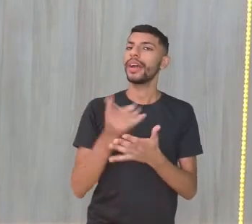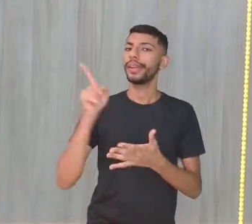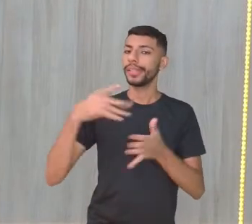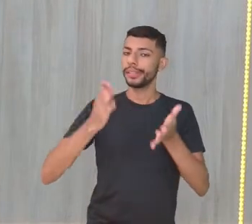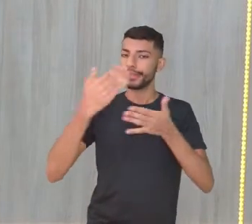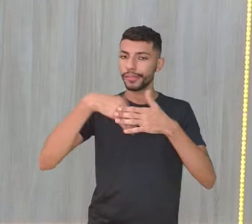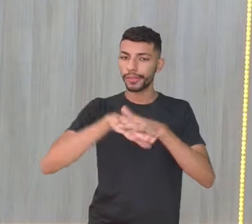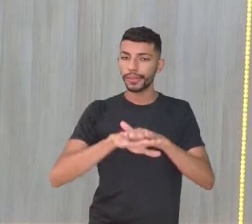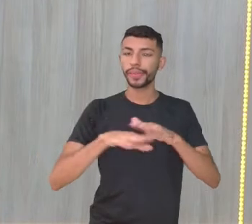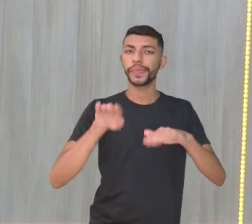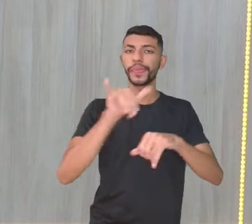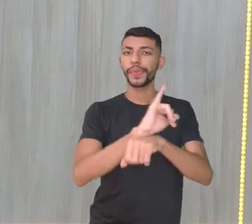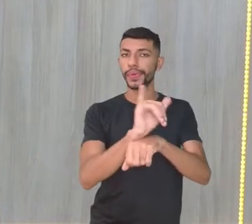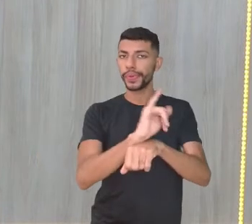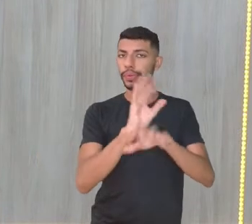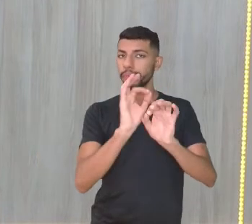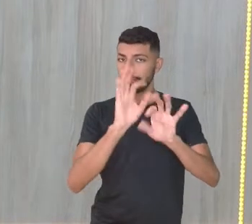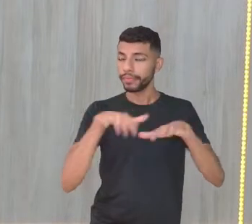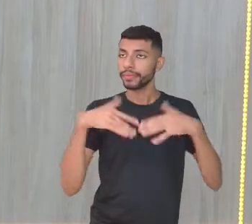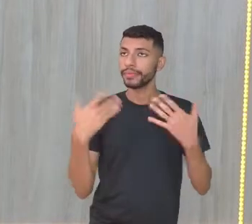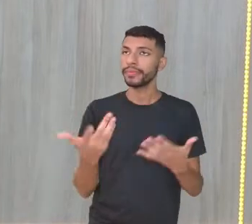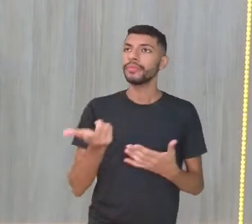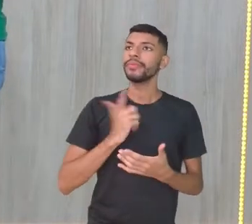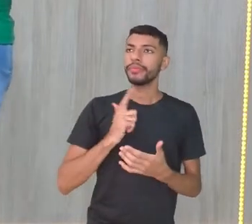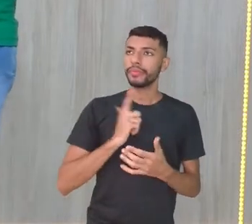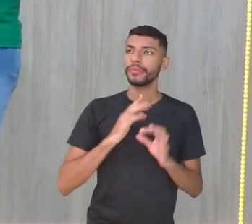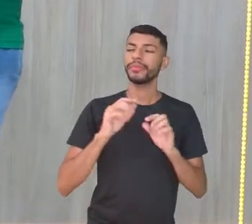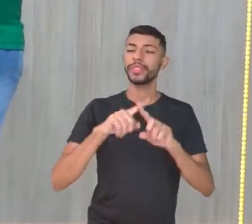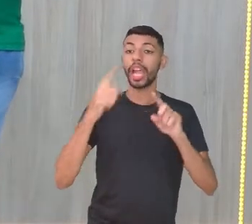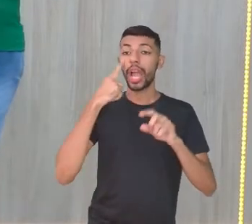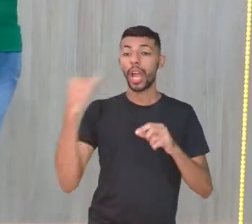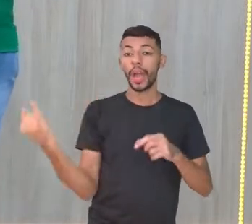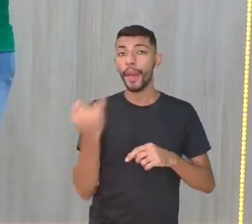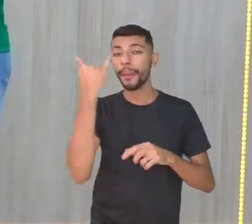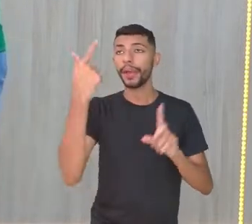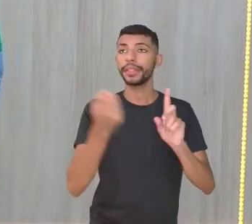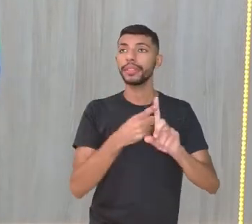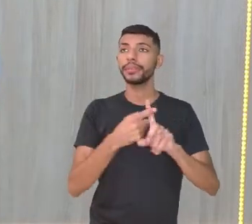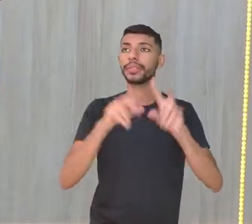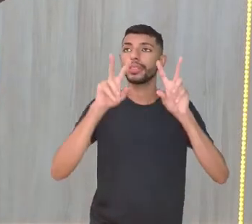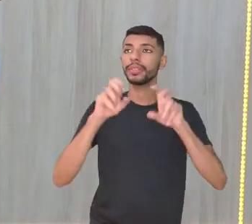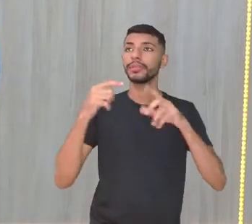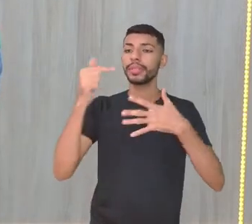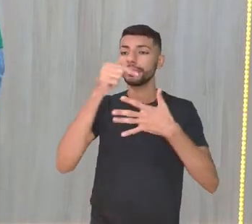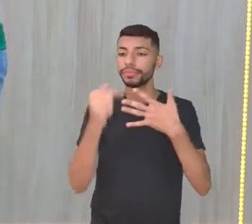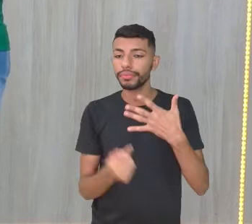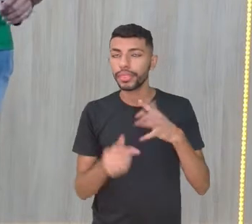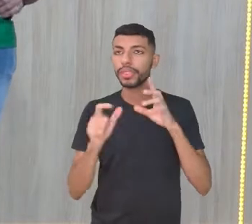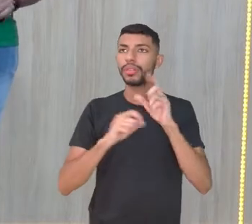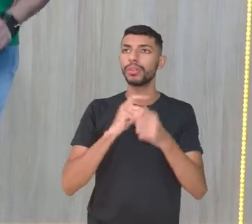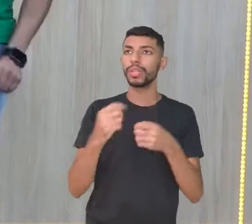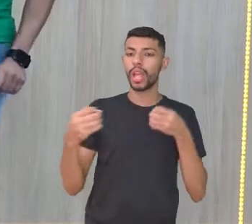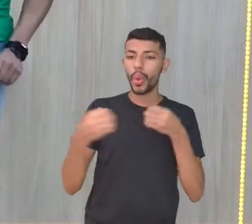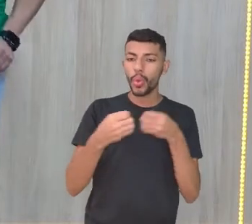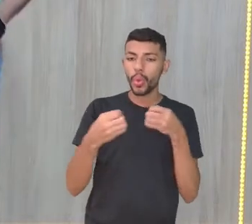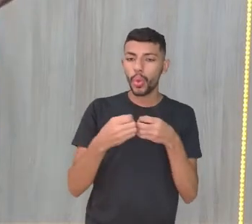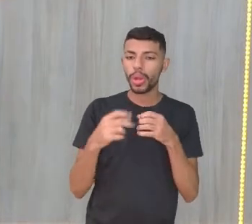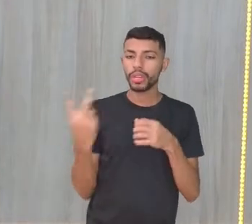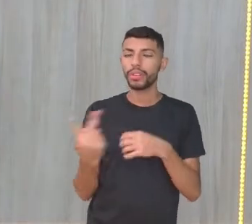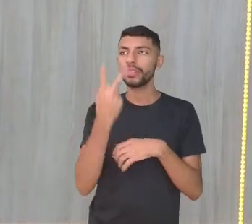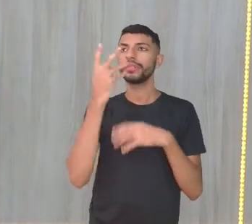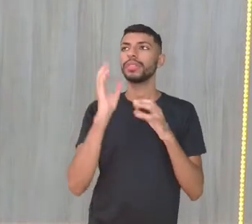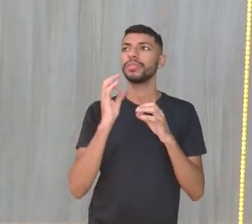YouTube, que está lá salva essa aula, beleza? Mas eu falei algo importante também sobre essas questões de aproximação dos